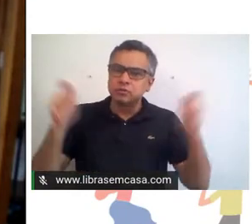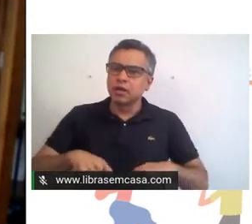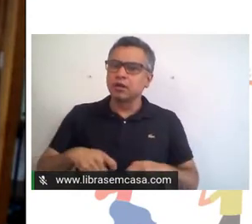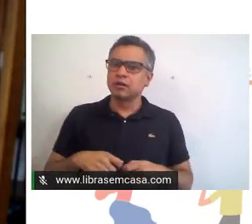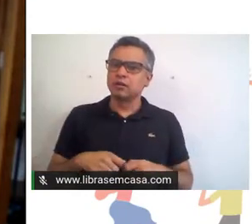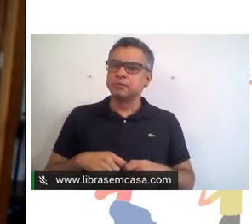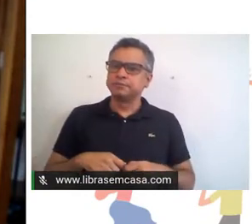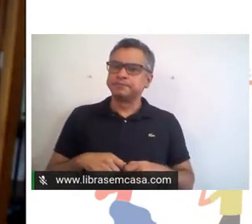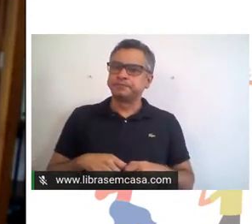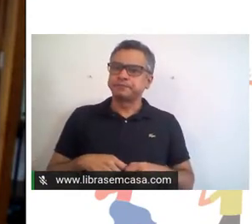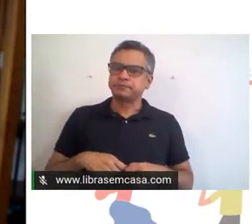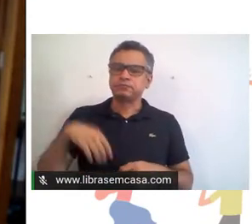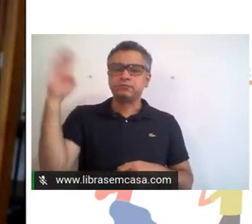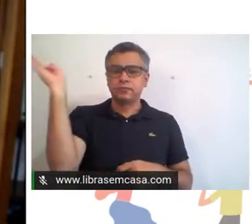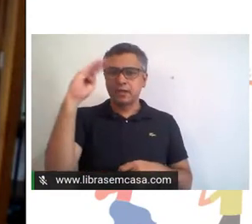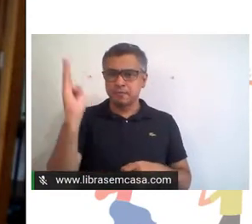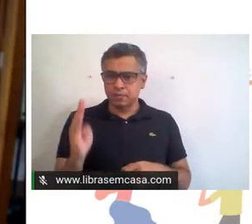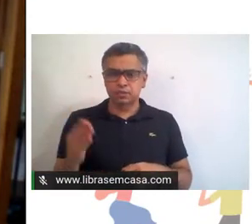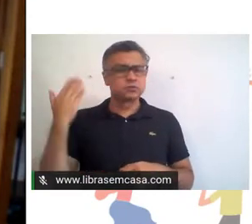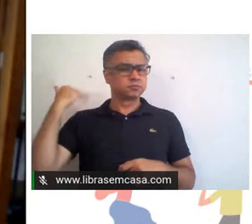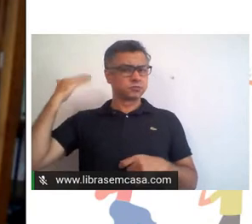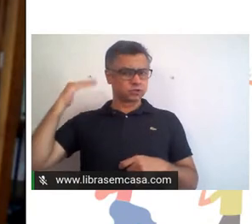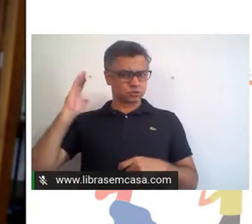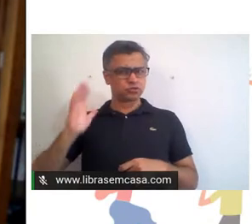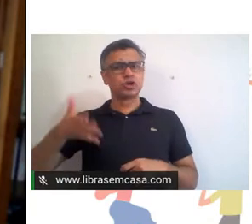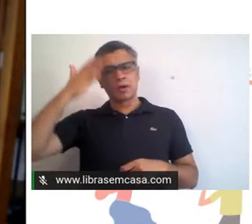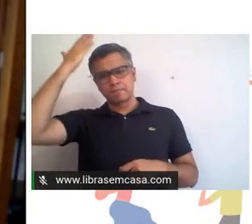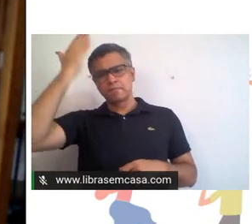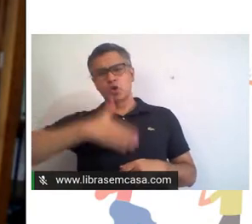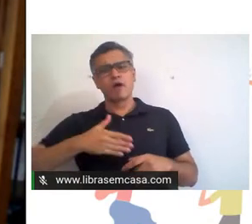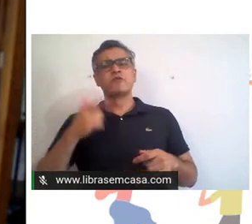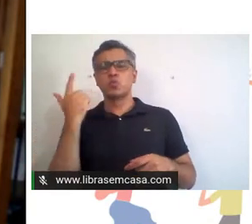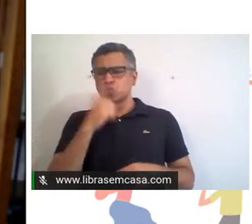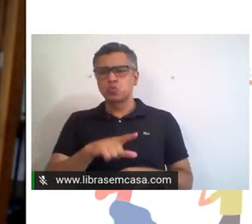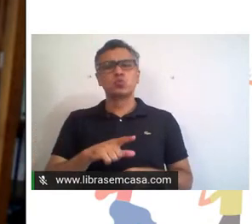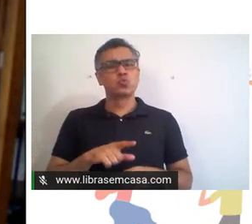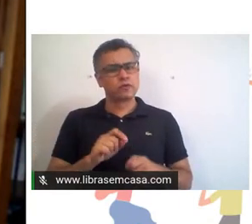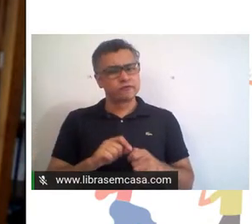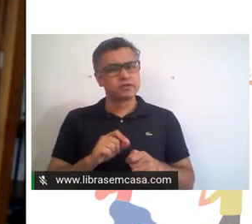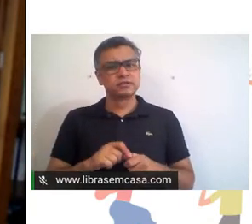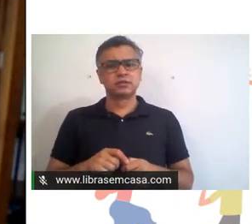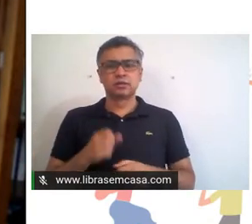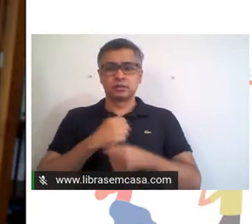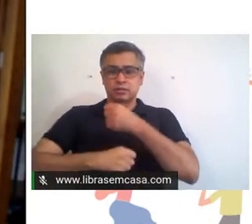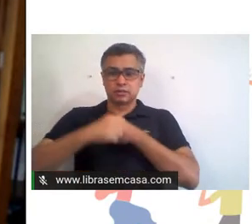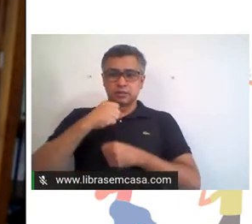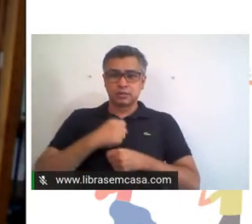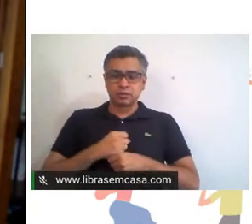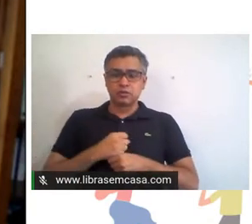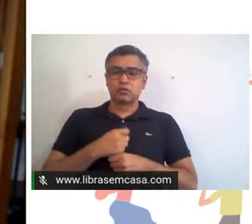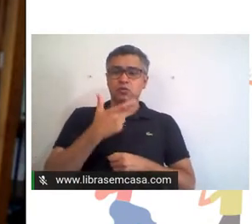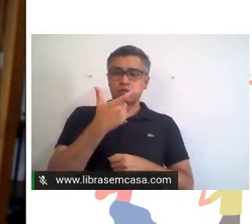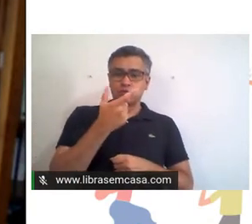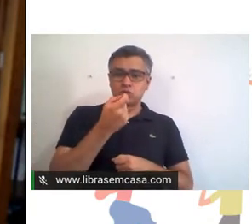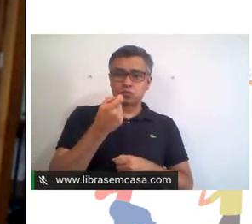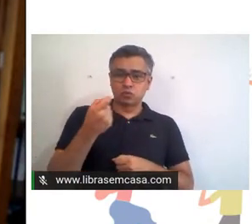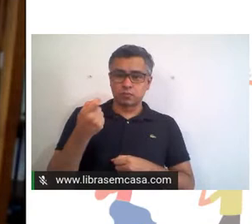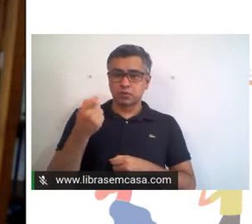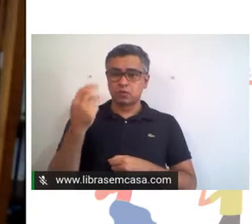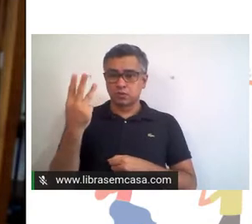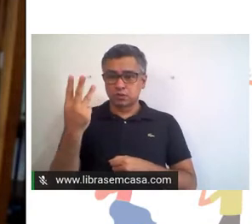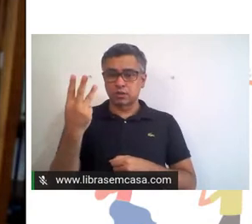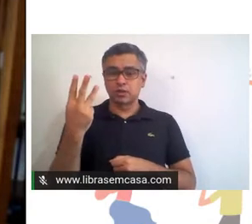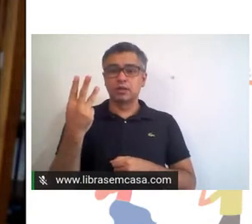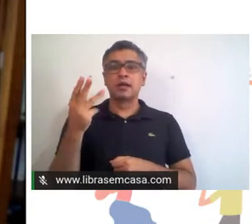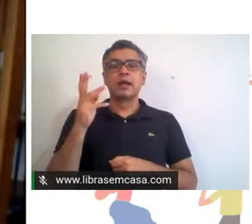mostrou que tem competência para fazer isto, pois em 2003 estávamos desmatando 28 mil